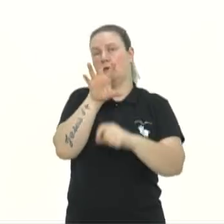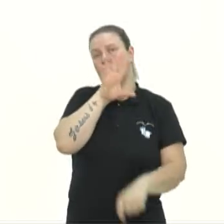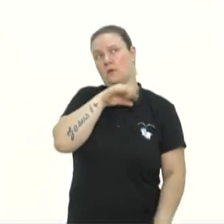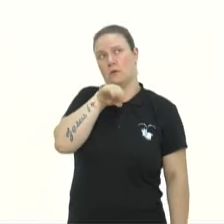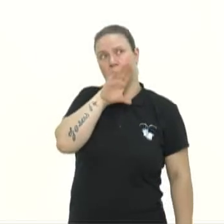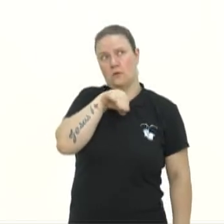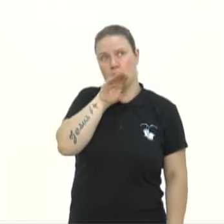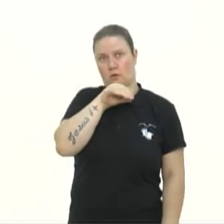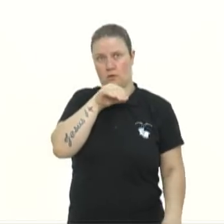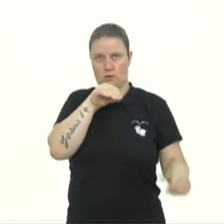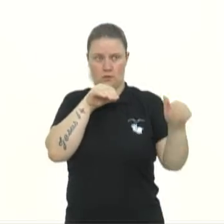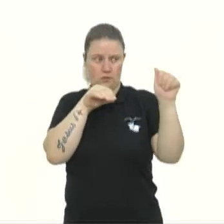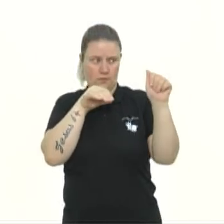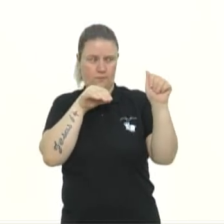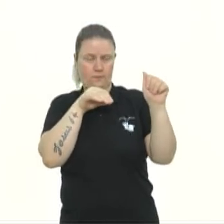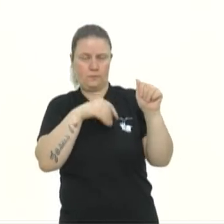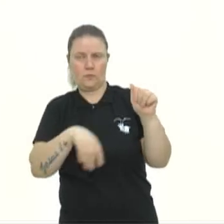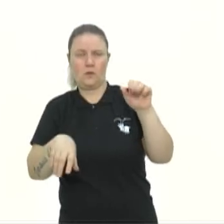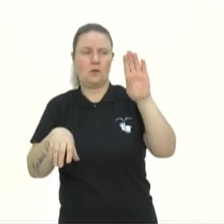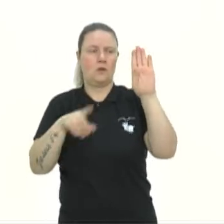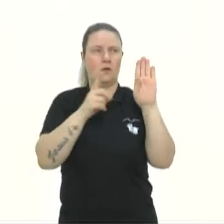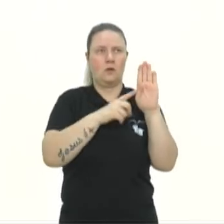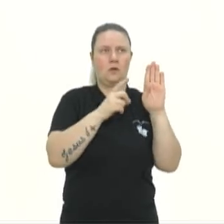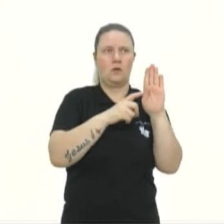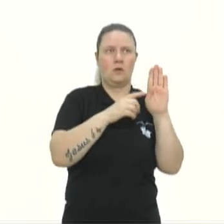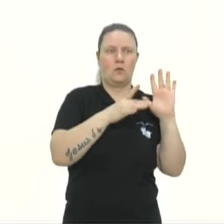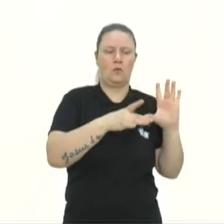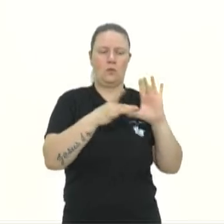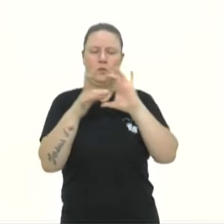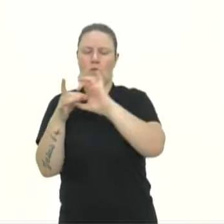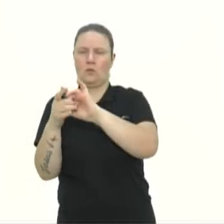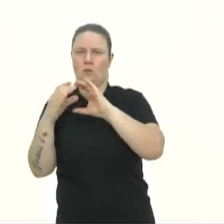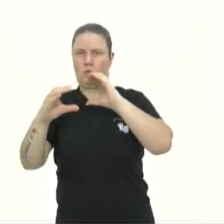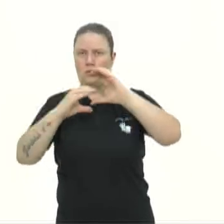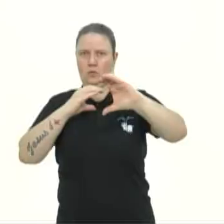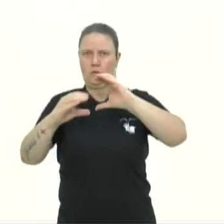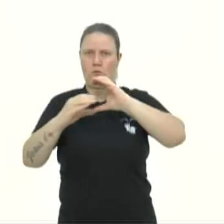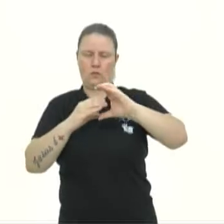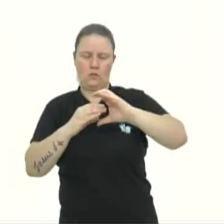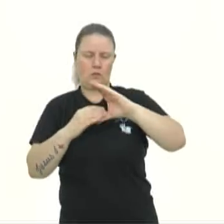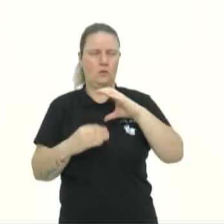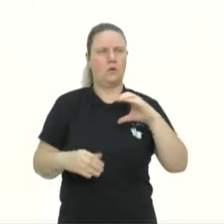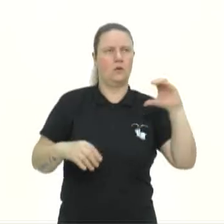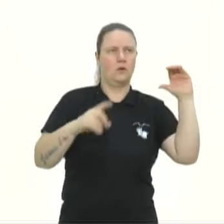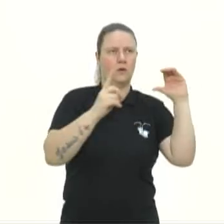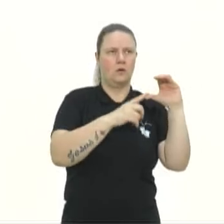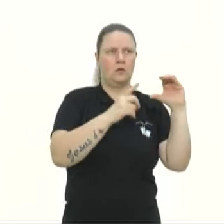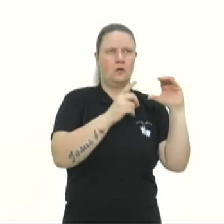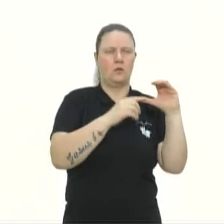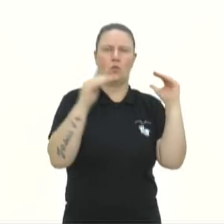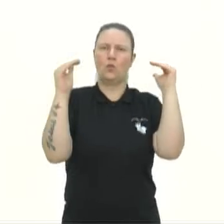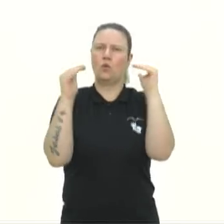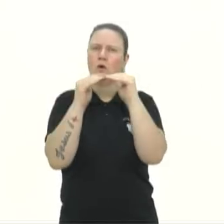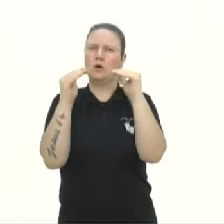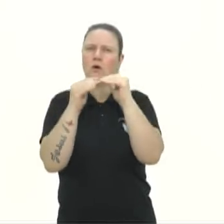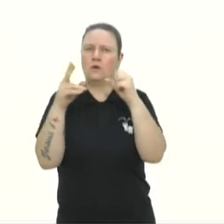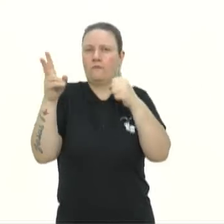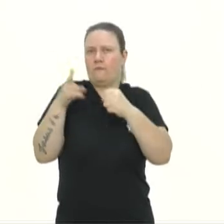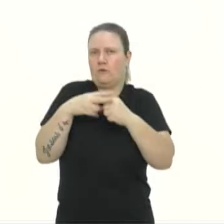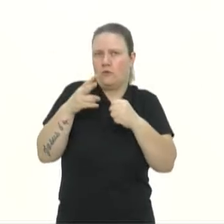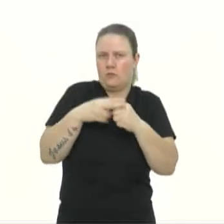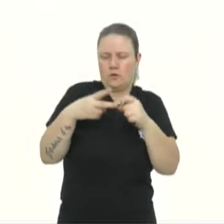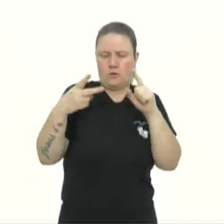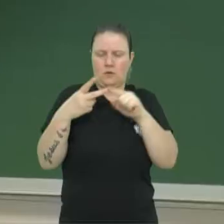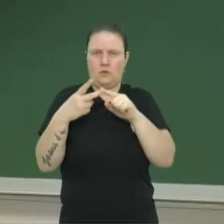oralidade, o contexto comunicativo, a concordância verbal e nominal ou a